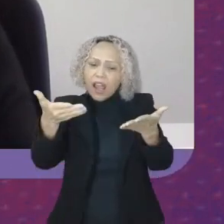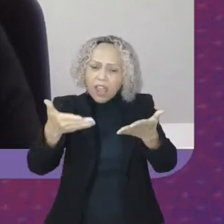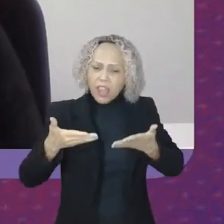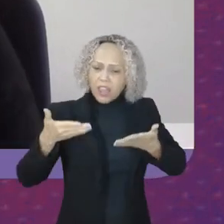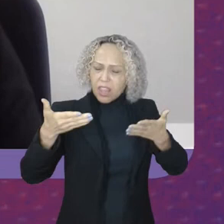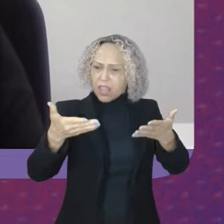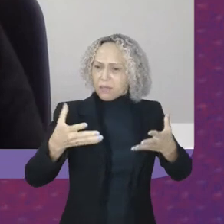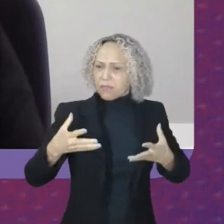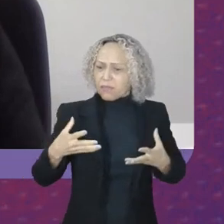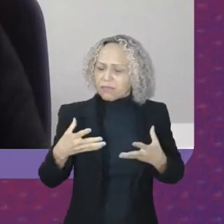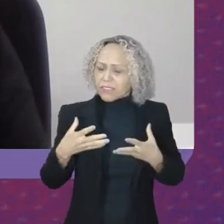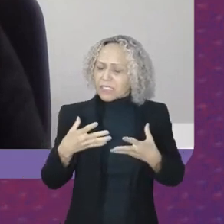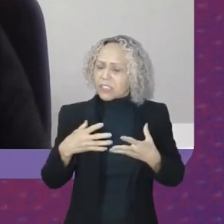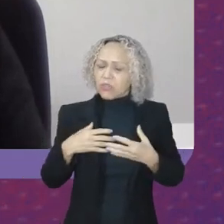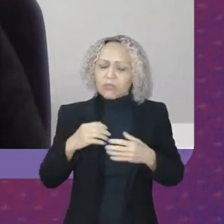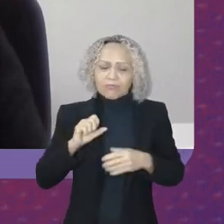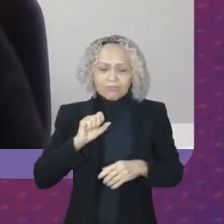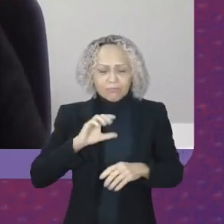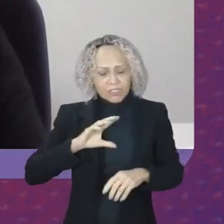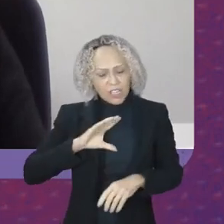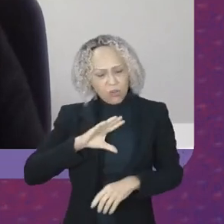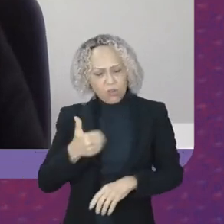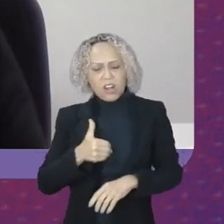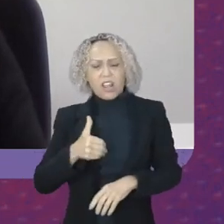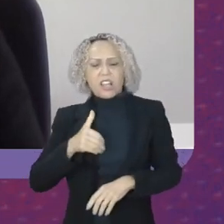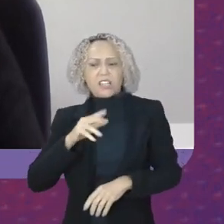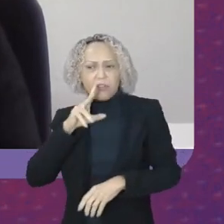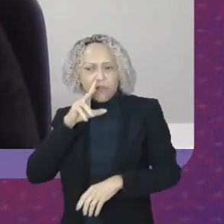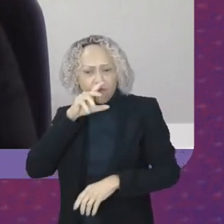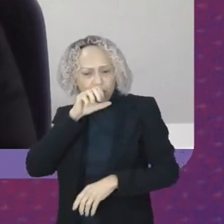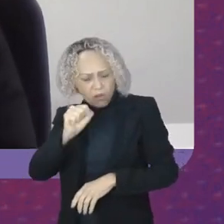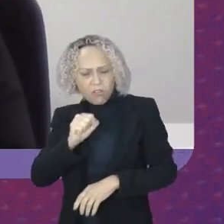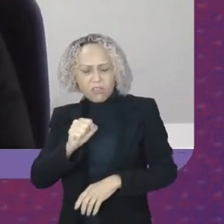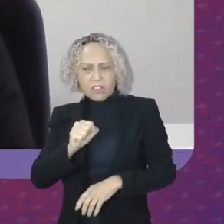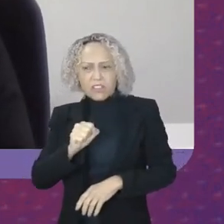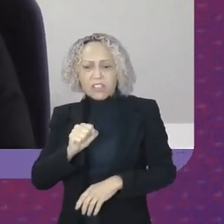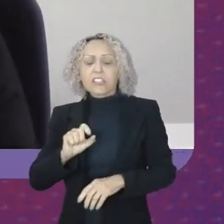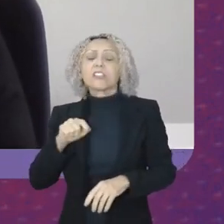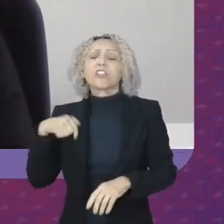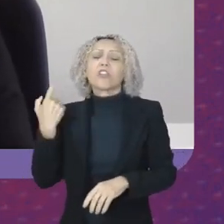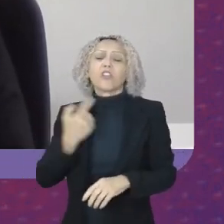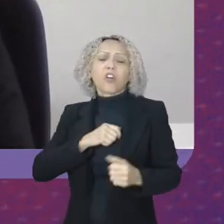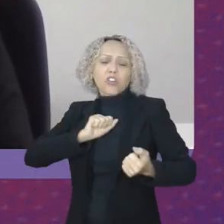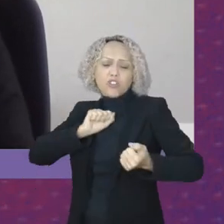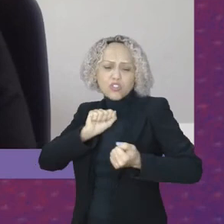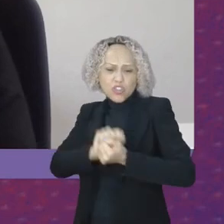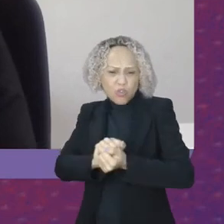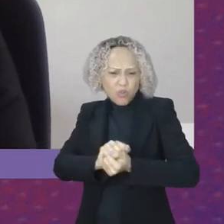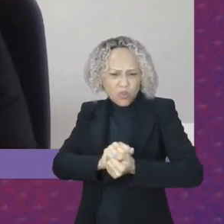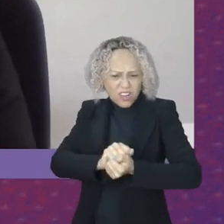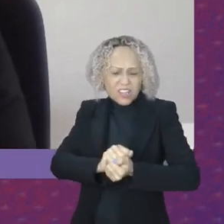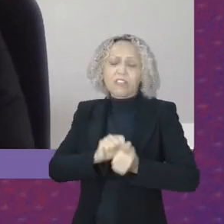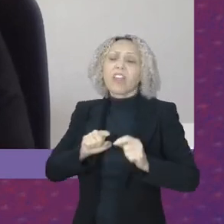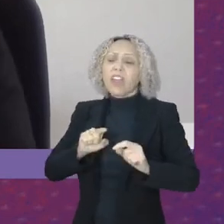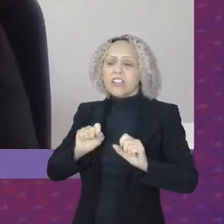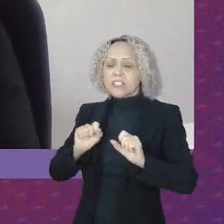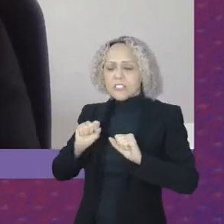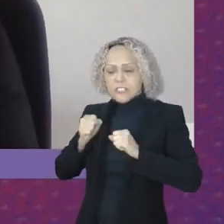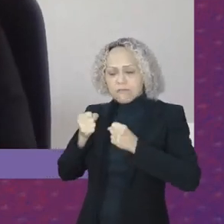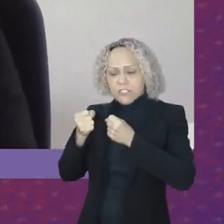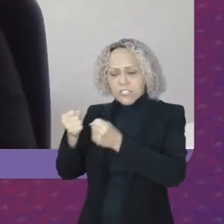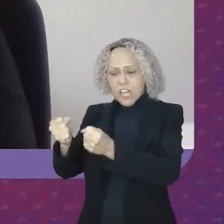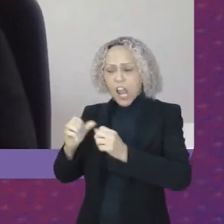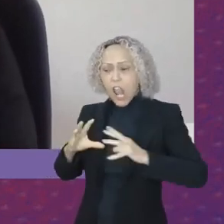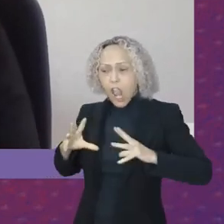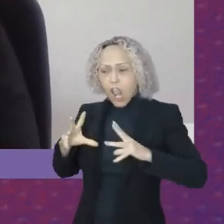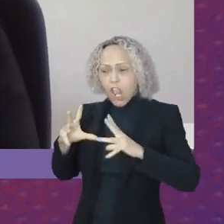recebê-las com muita força, com muita coragem de enfrentar tudo o que nos impede de caminhar.